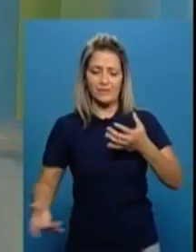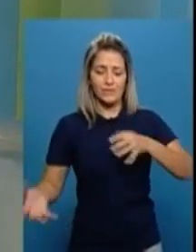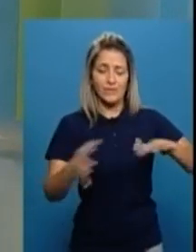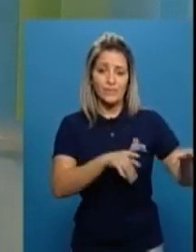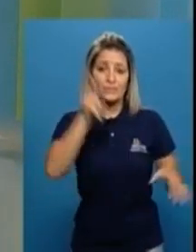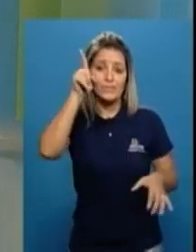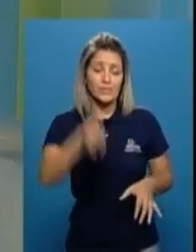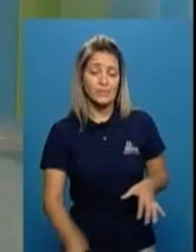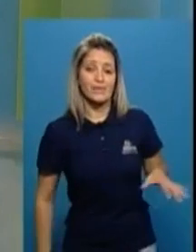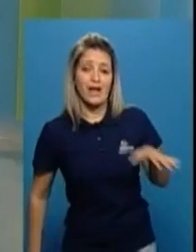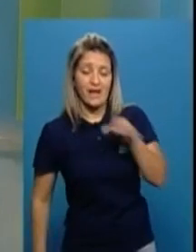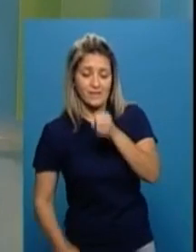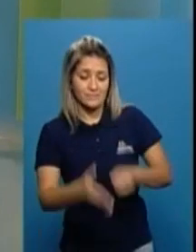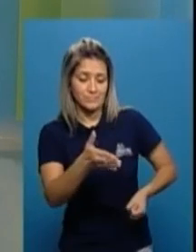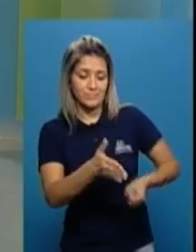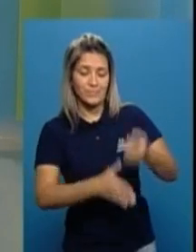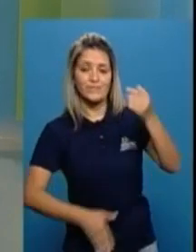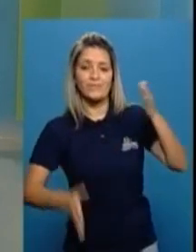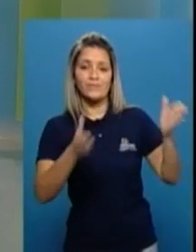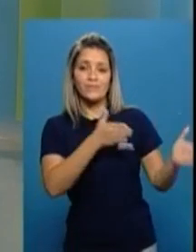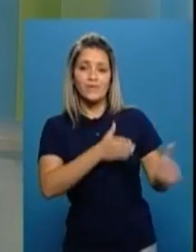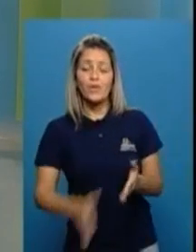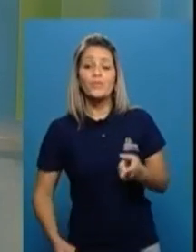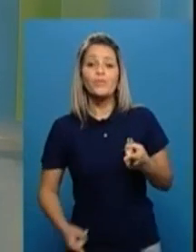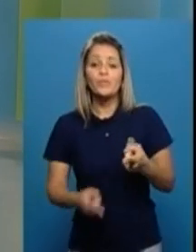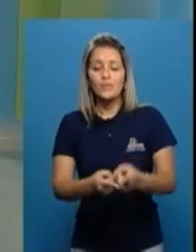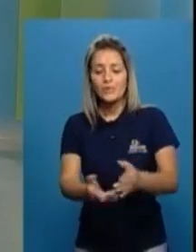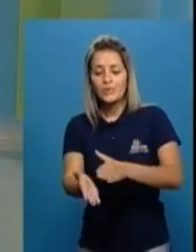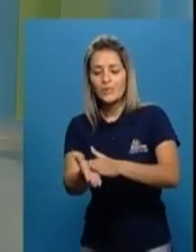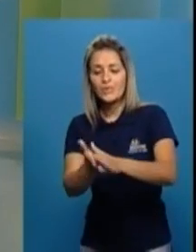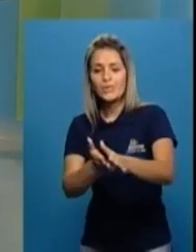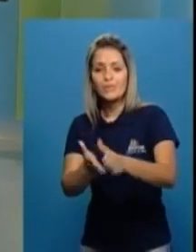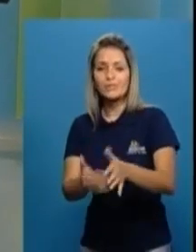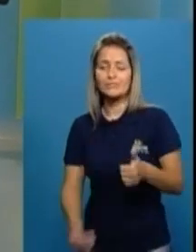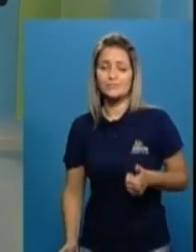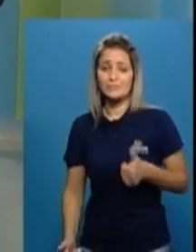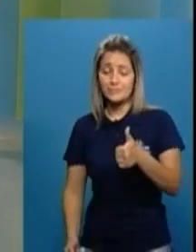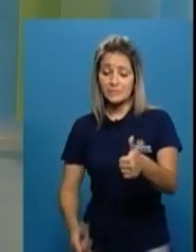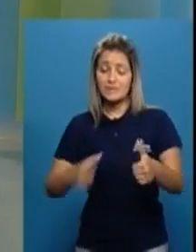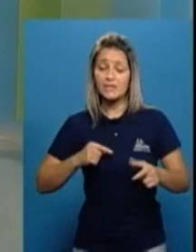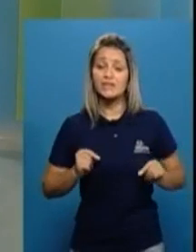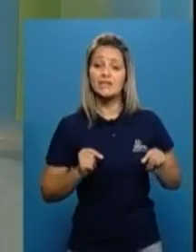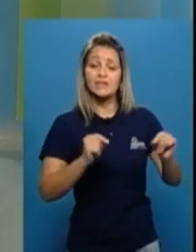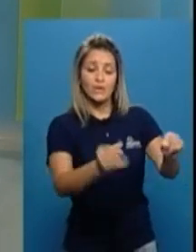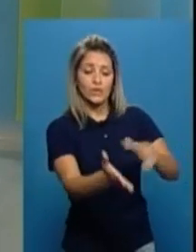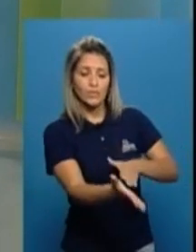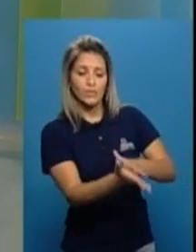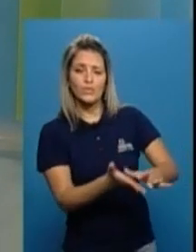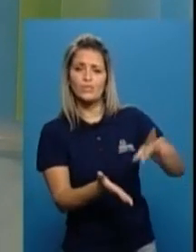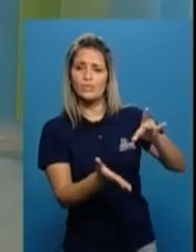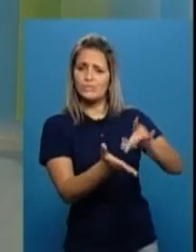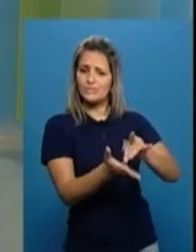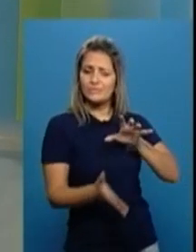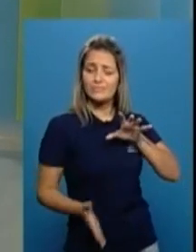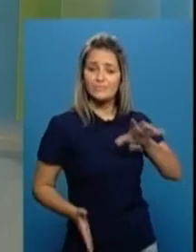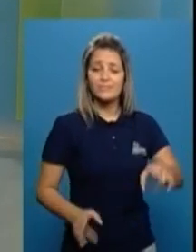produtividade devido ao custo de instalação. Eles apresentam um maior custo fixo,